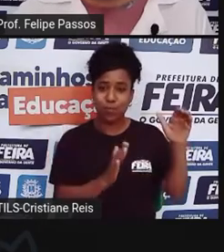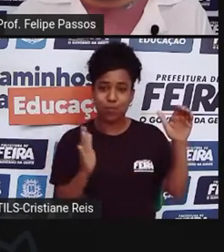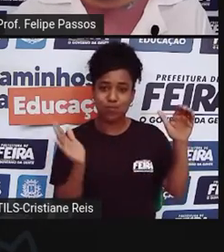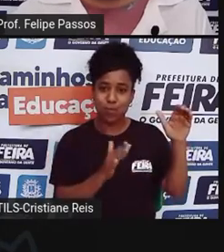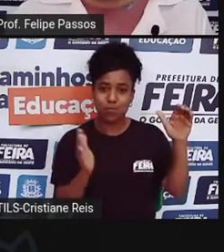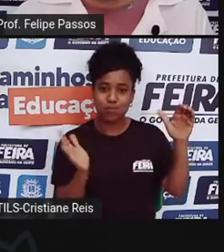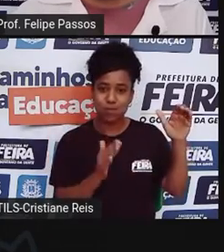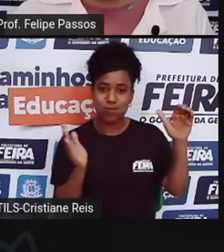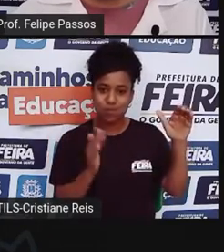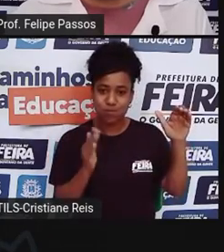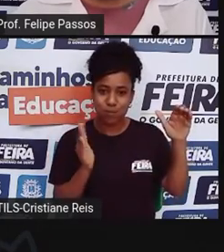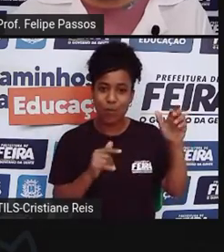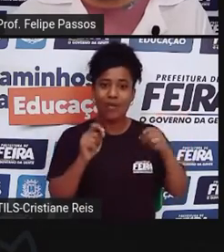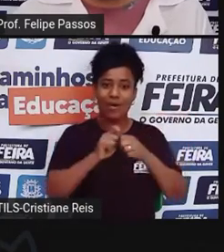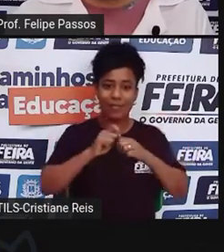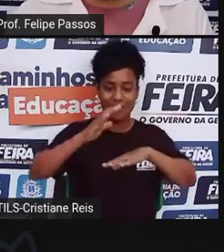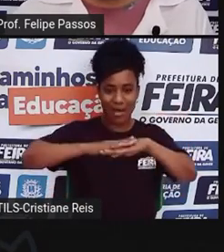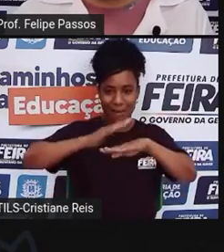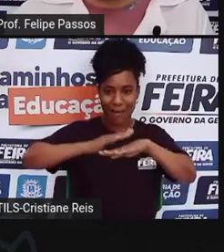Inclusive, é um dos instrumentos que eu faço.